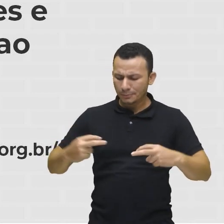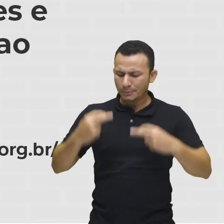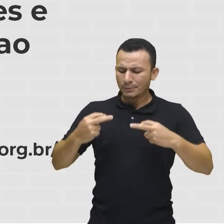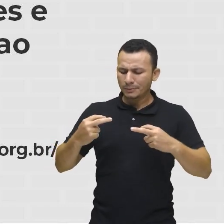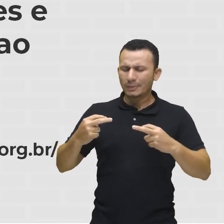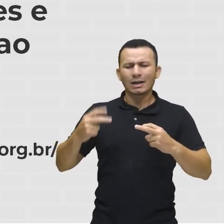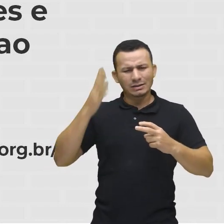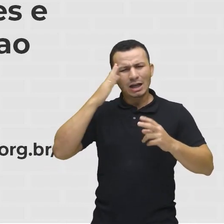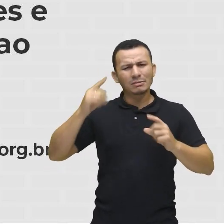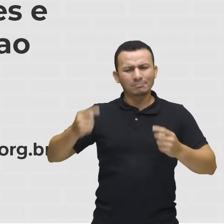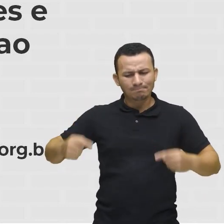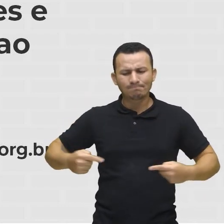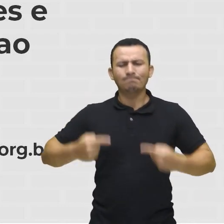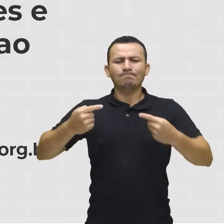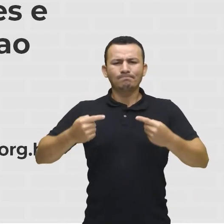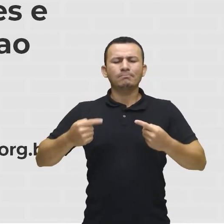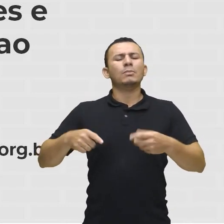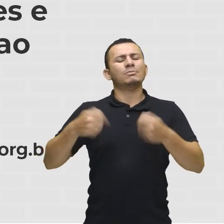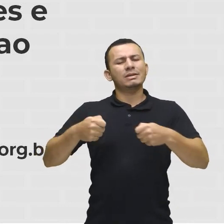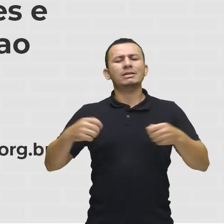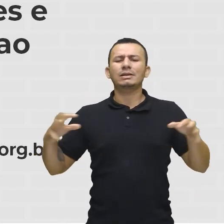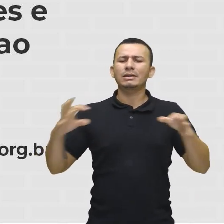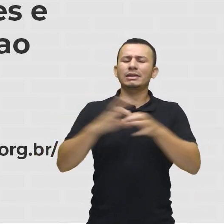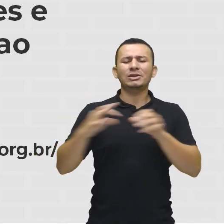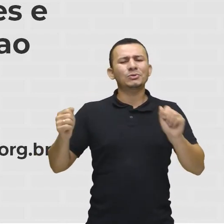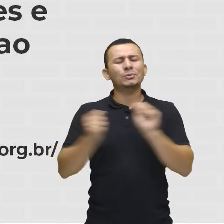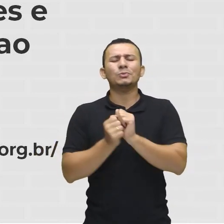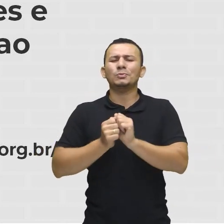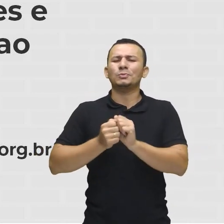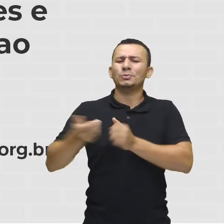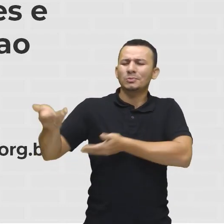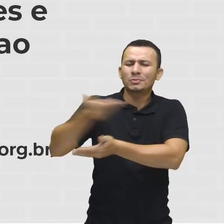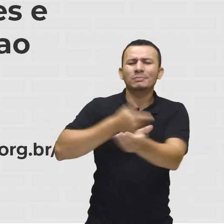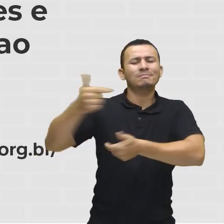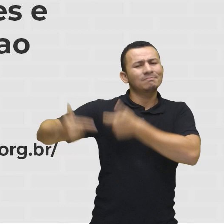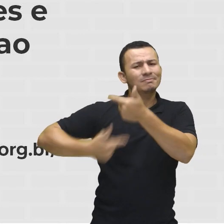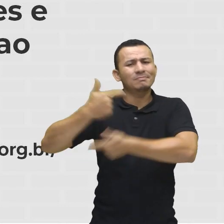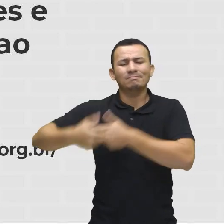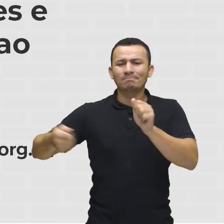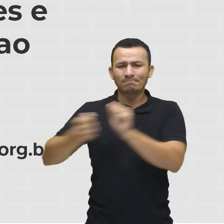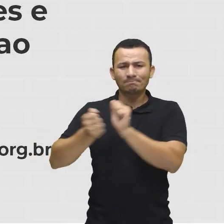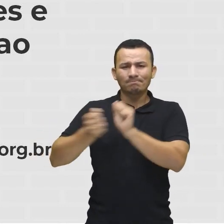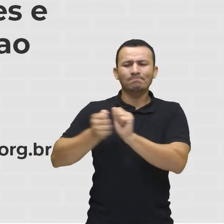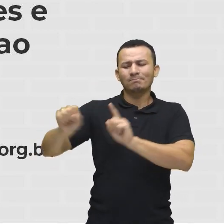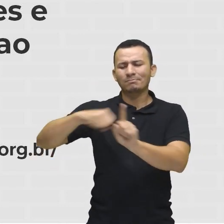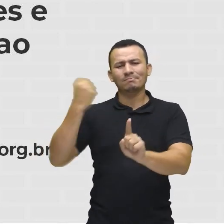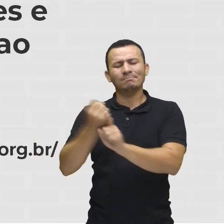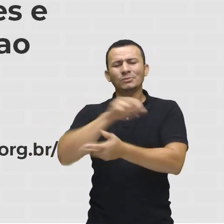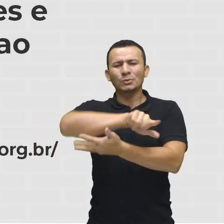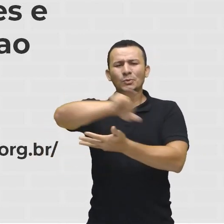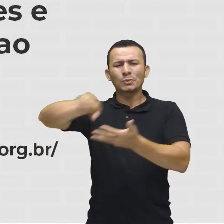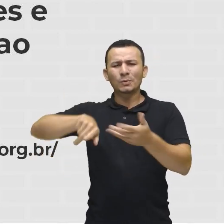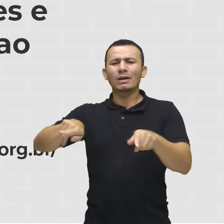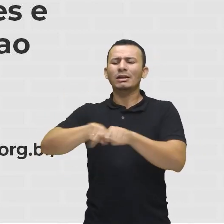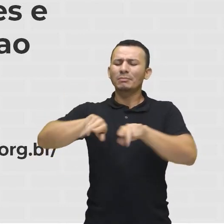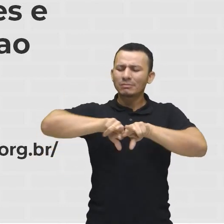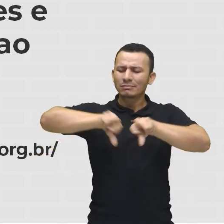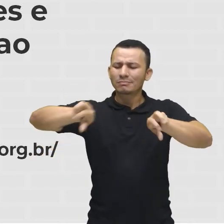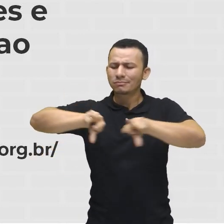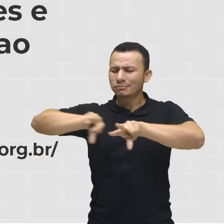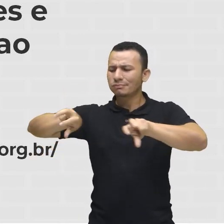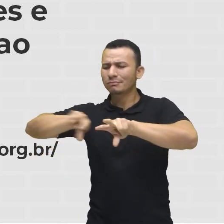de se viver e trabalhar em sociedades culturalmente diversas e explorar novas formas de